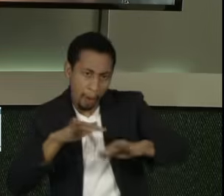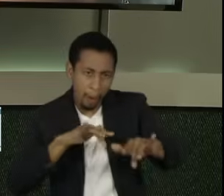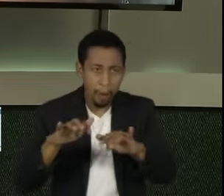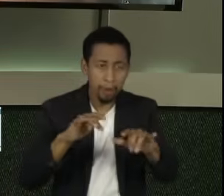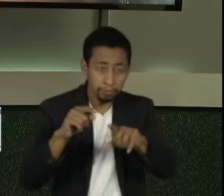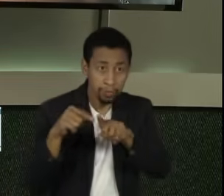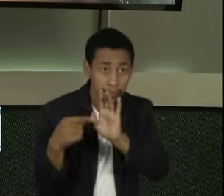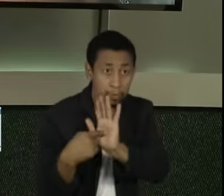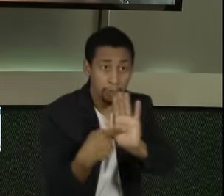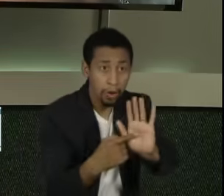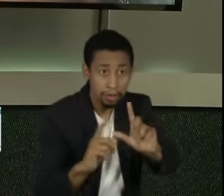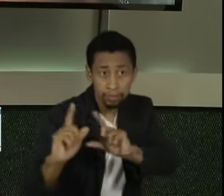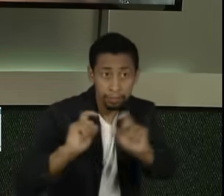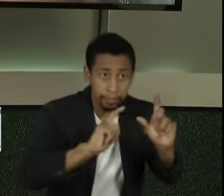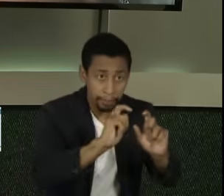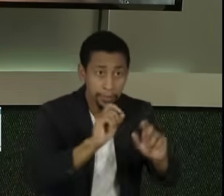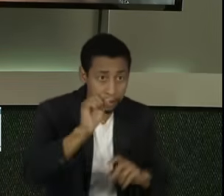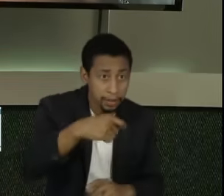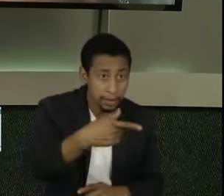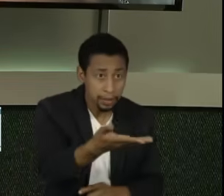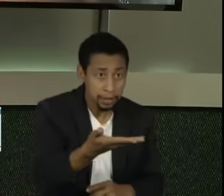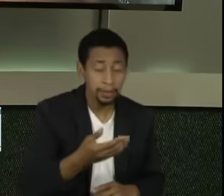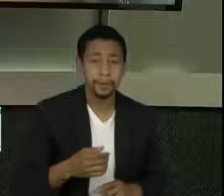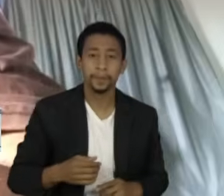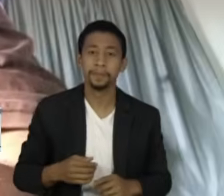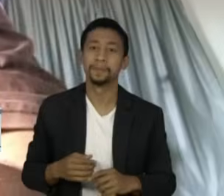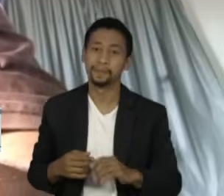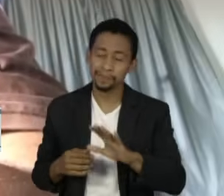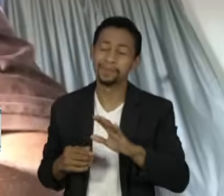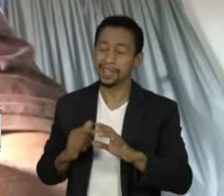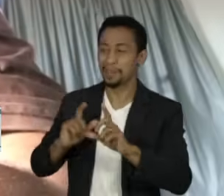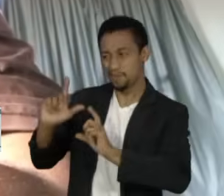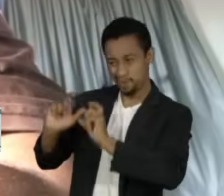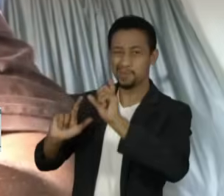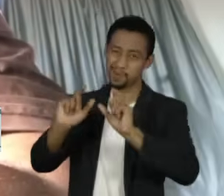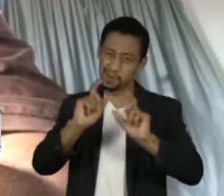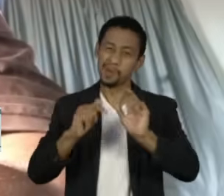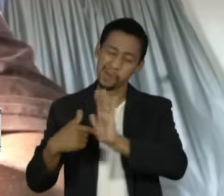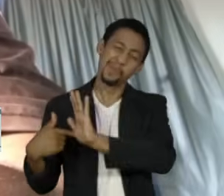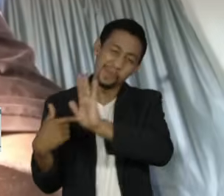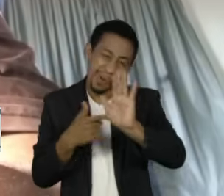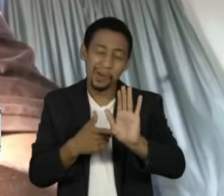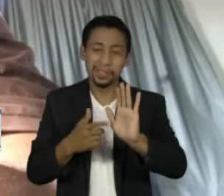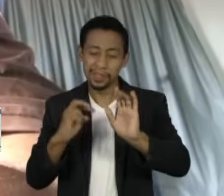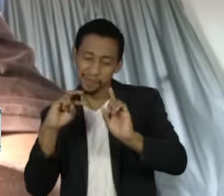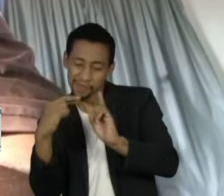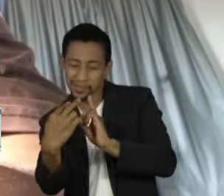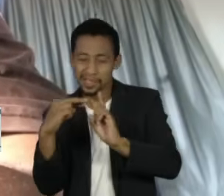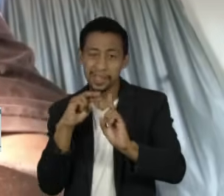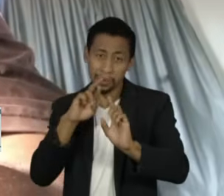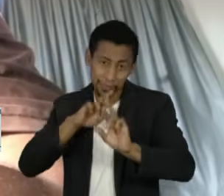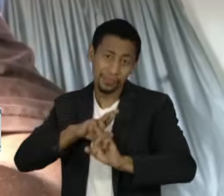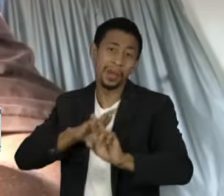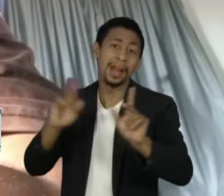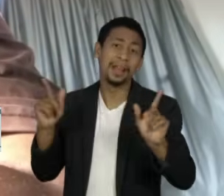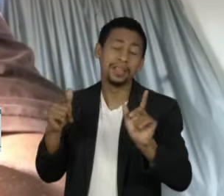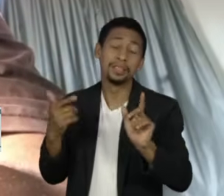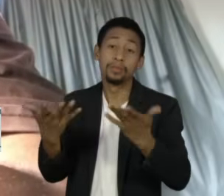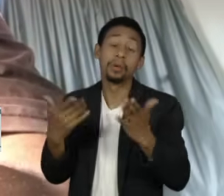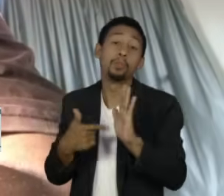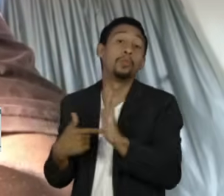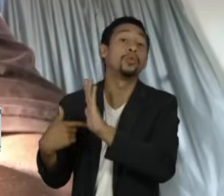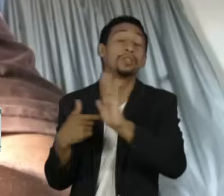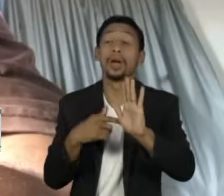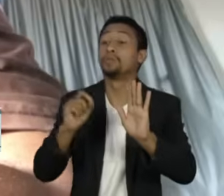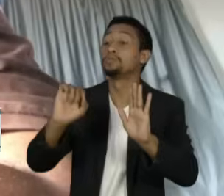atuação. Ela trouxe uma liberdade muito maior, assim, para a gente poder trazer uma narrativa diferente daquilo que estava acontecendo, já